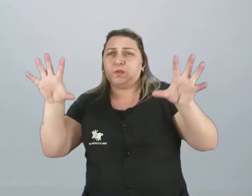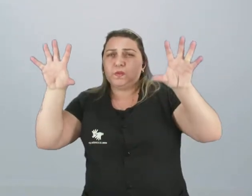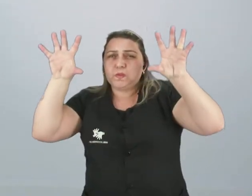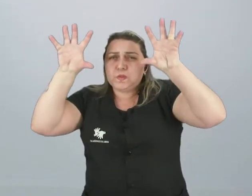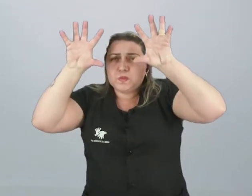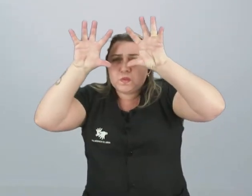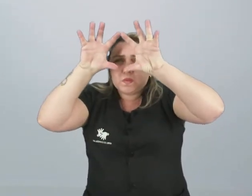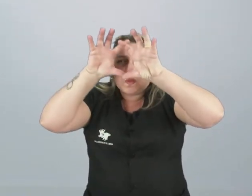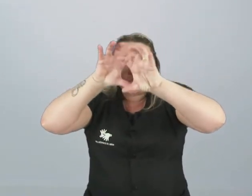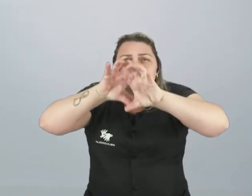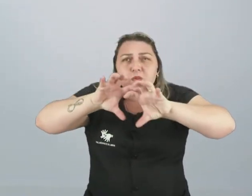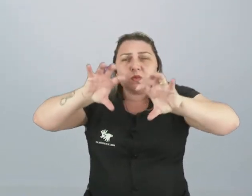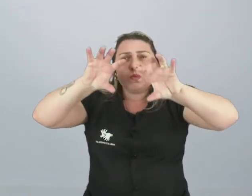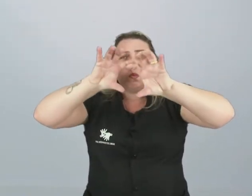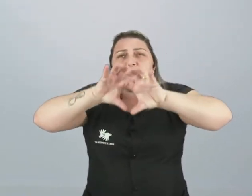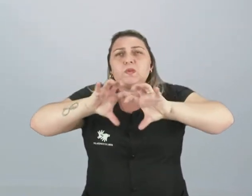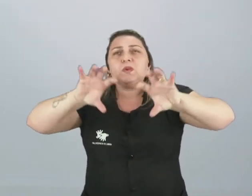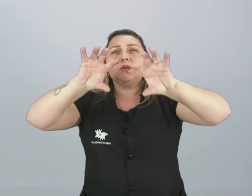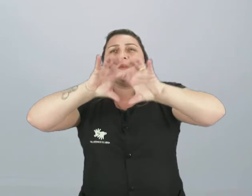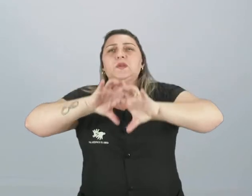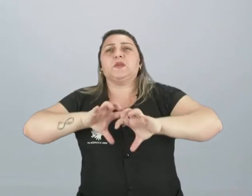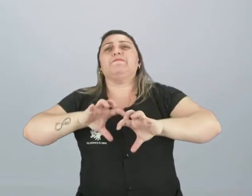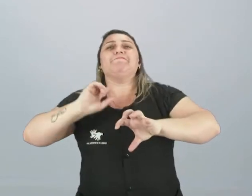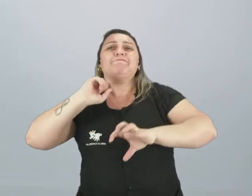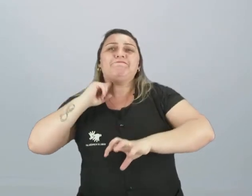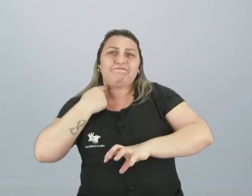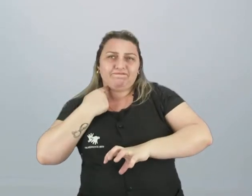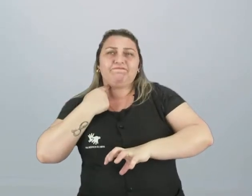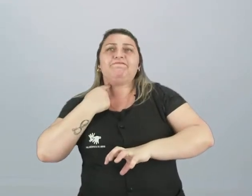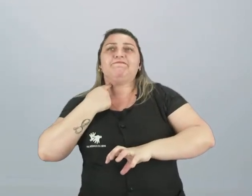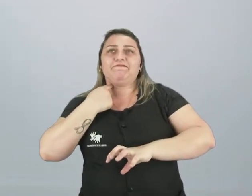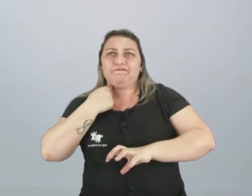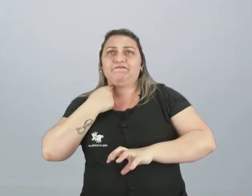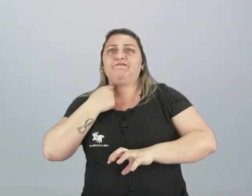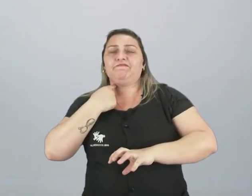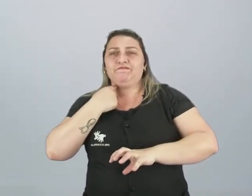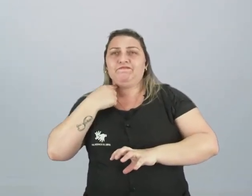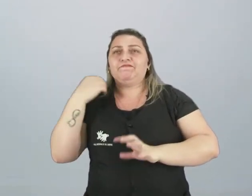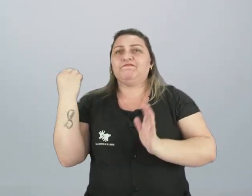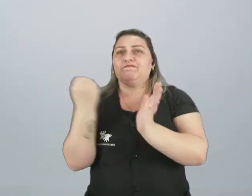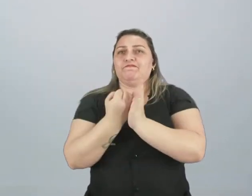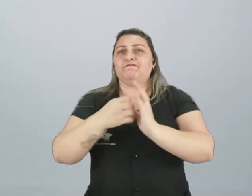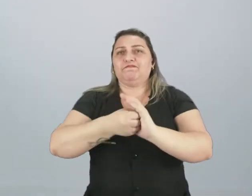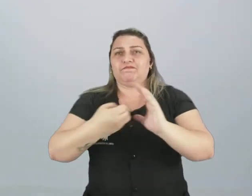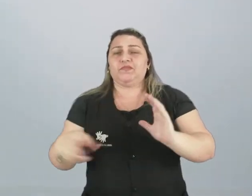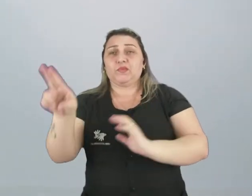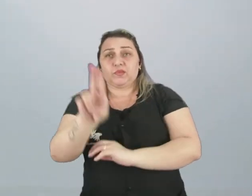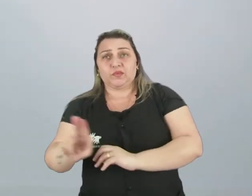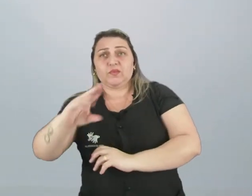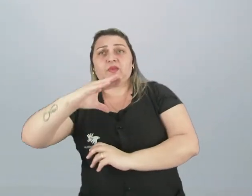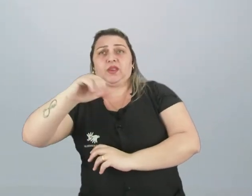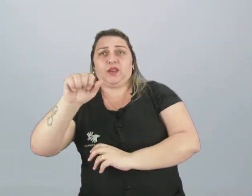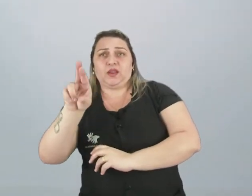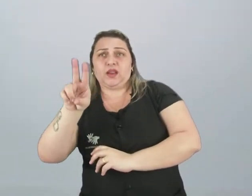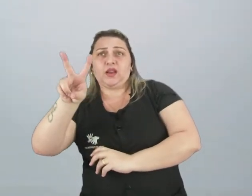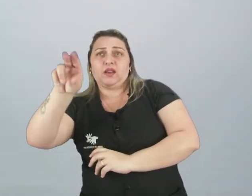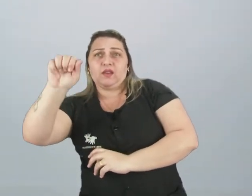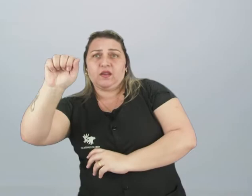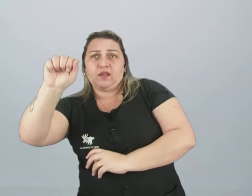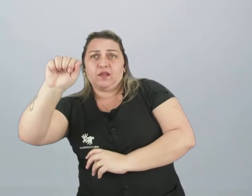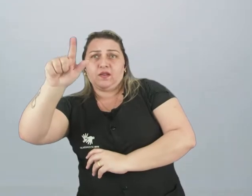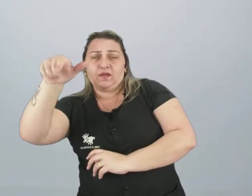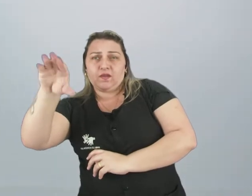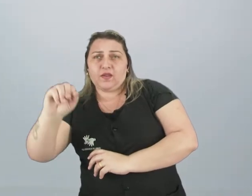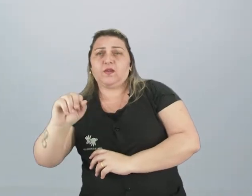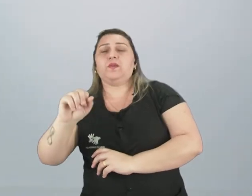as competições estava um nevoeiro só de poluição. Então isso é uma marca do uso do carvão mineral, que é um